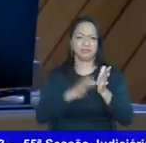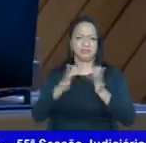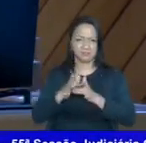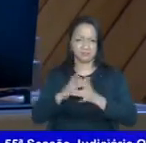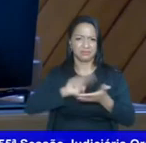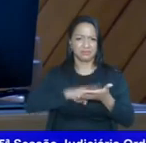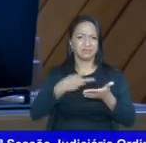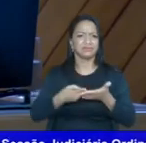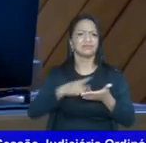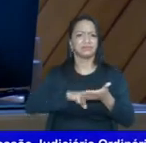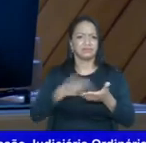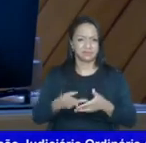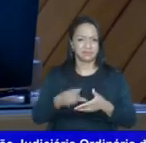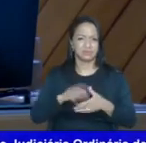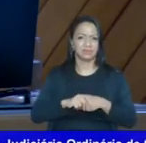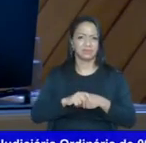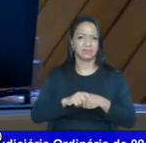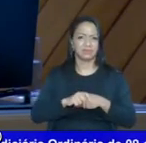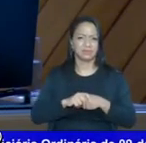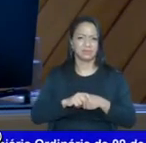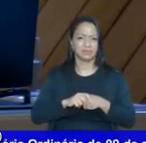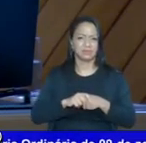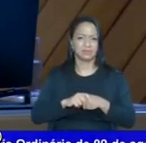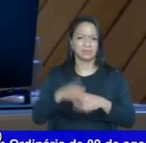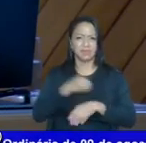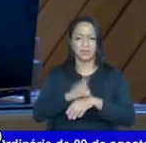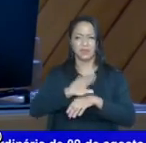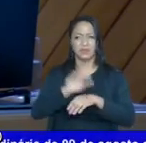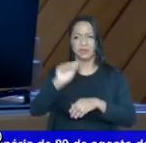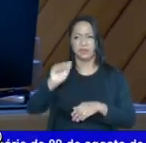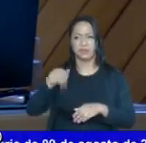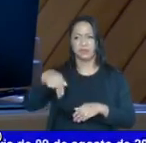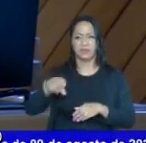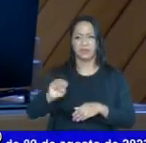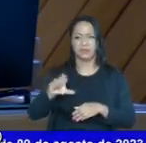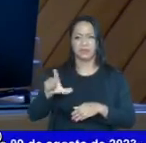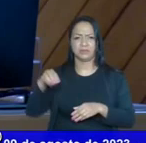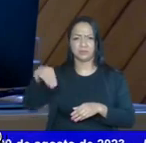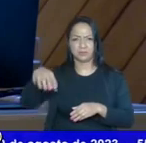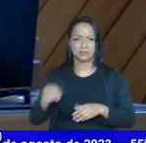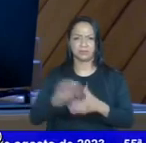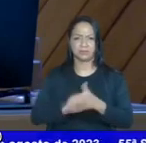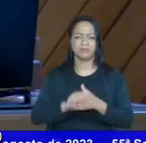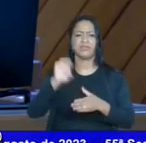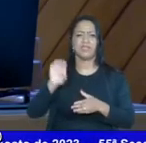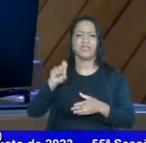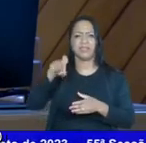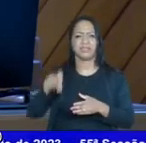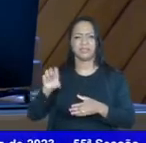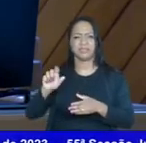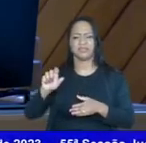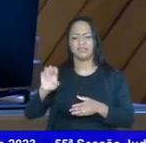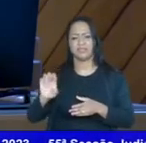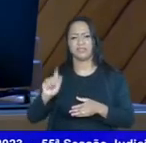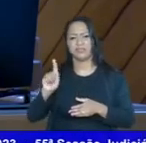Isto é interpretação, isto é exegese, doutor Anselmo, que Vossa Excelência está ouvindo aí. Isso é exegese, isso é